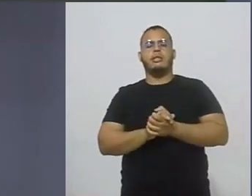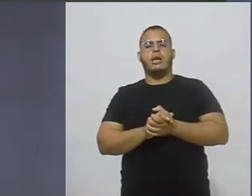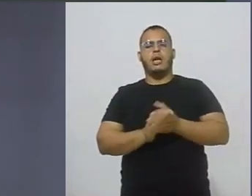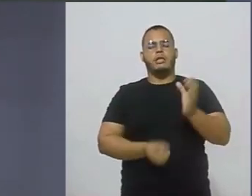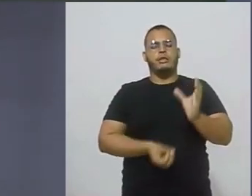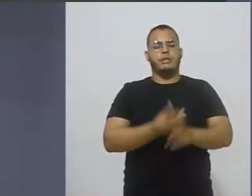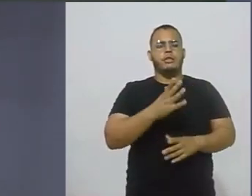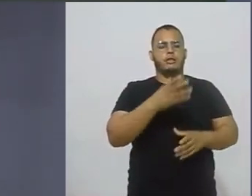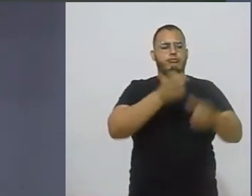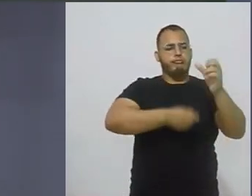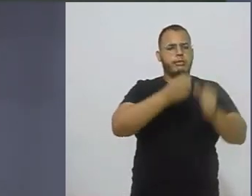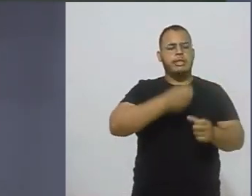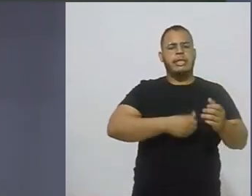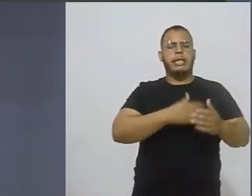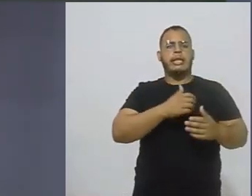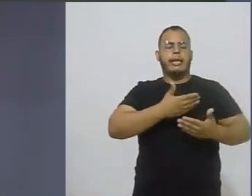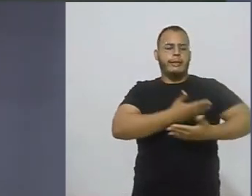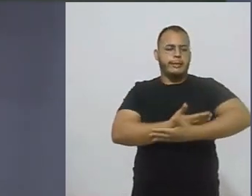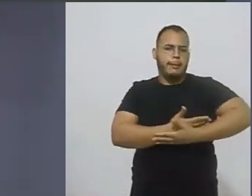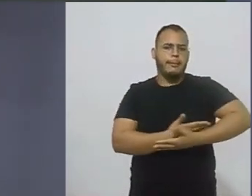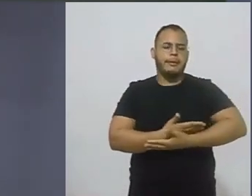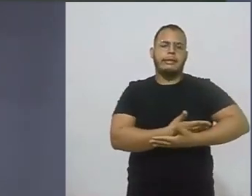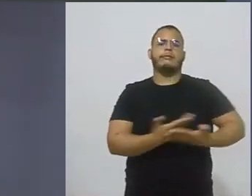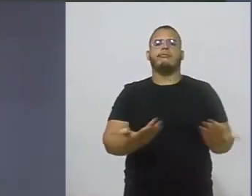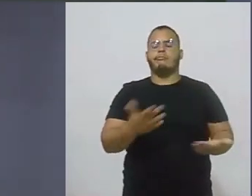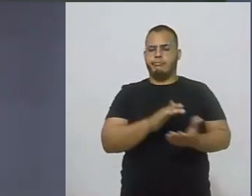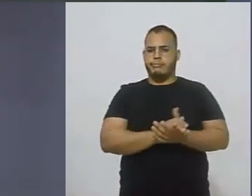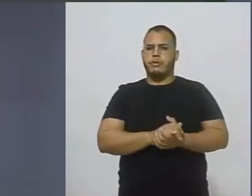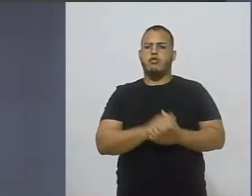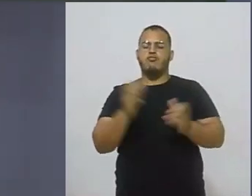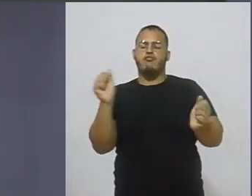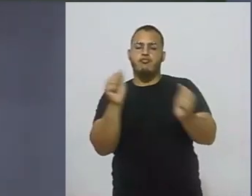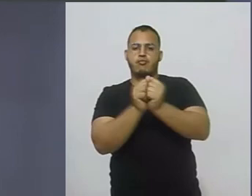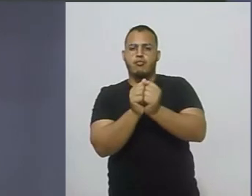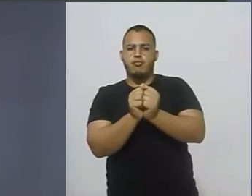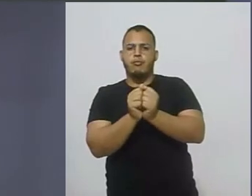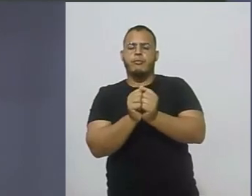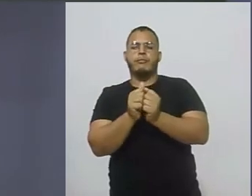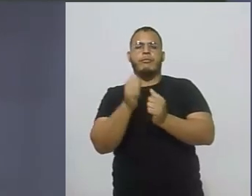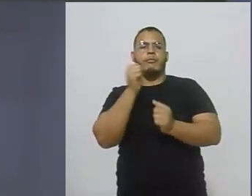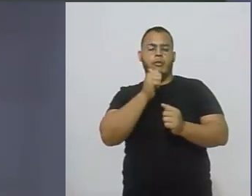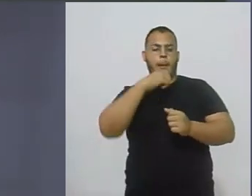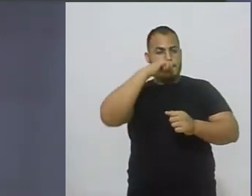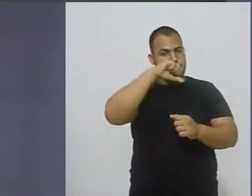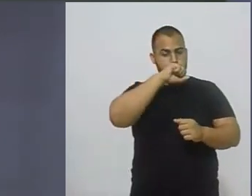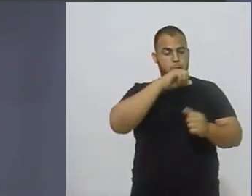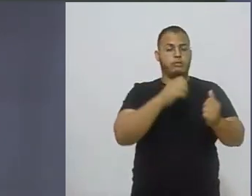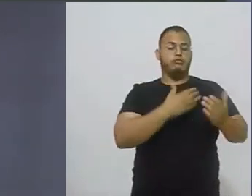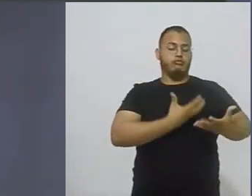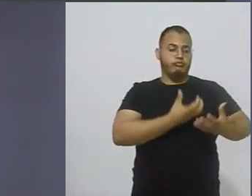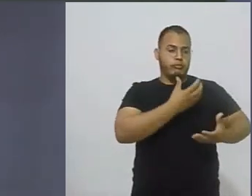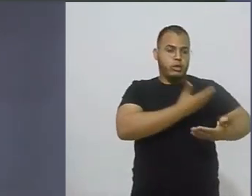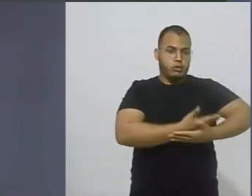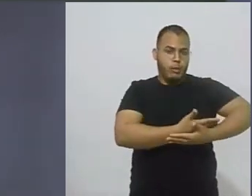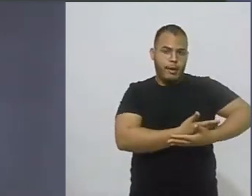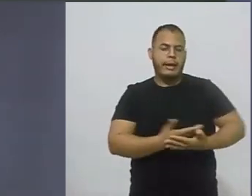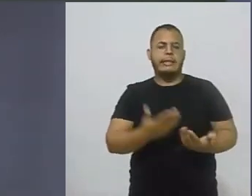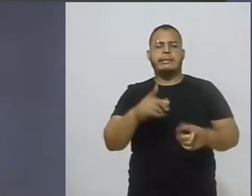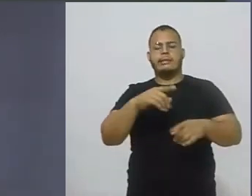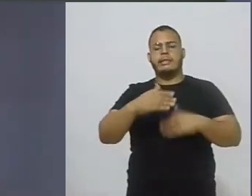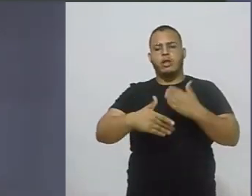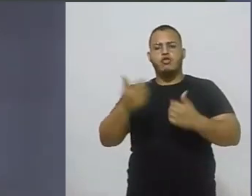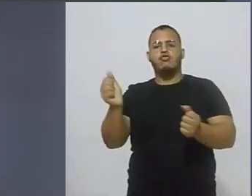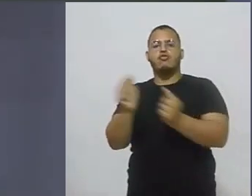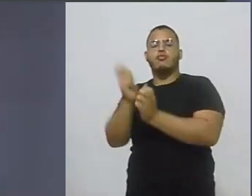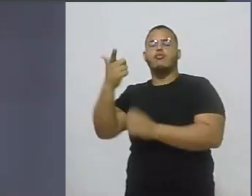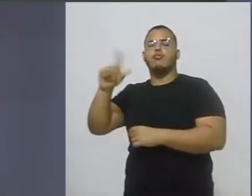leite materno no período aí da amamentação, certo? Junto com outros hormônios, ele não atua aí sozinho, certo? E ele